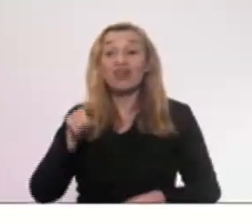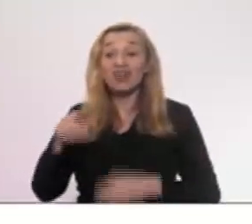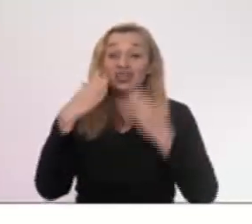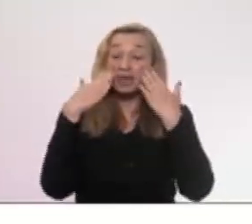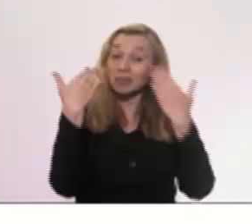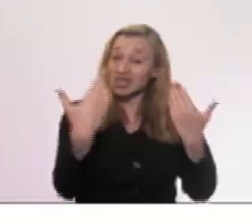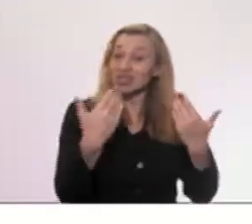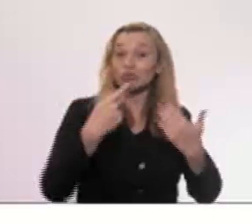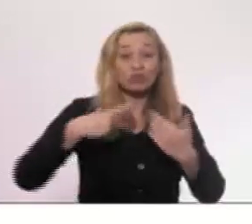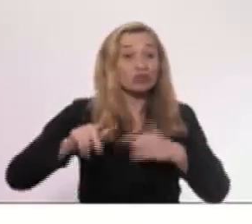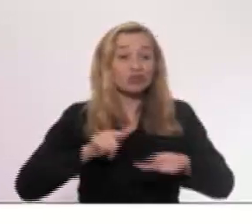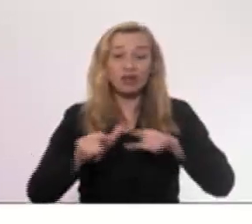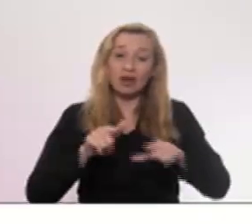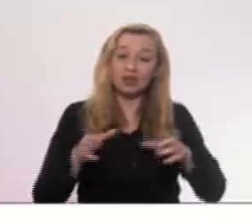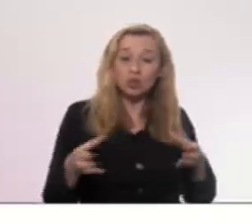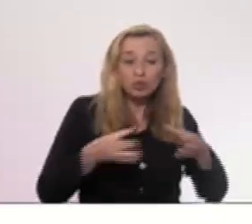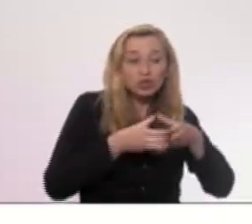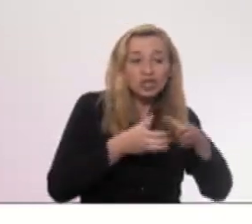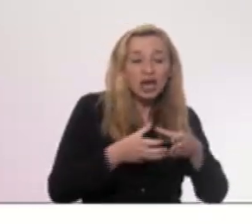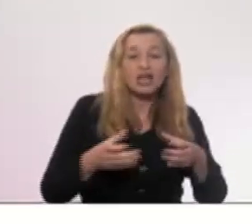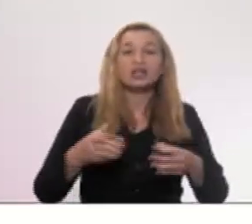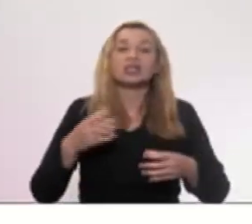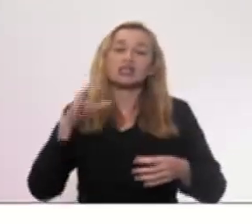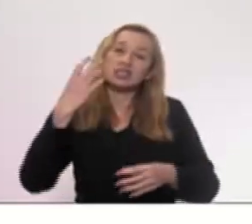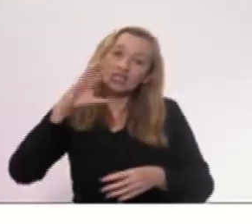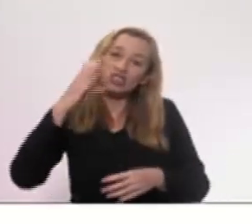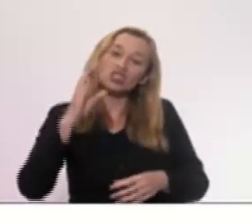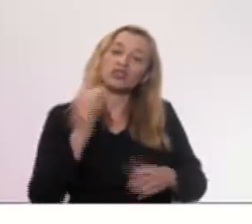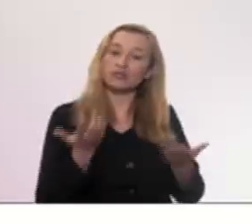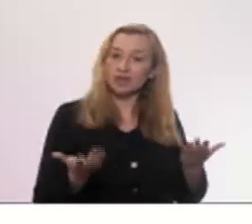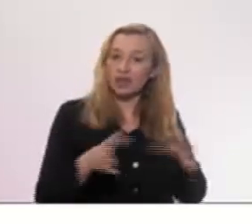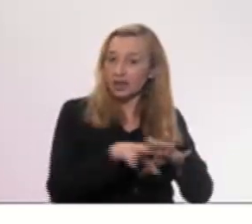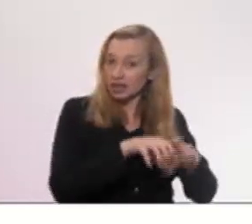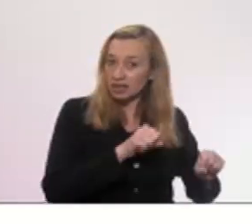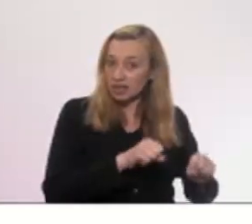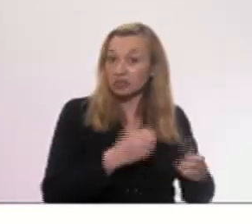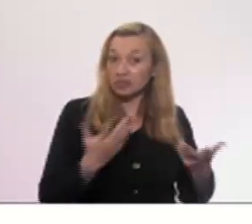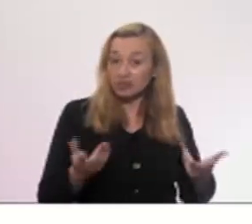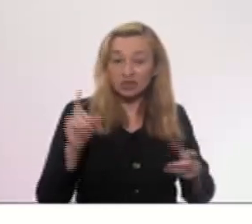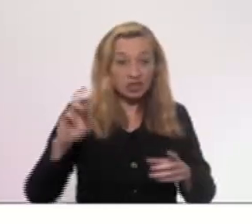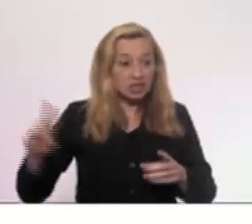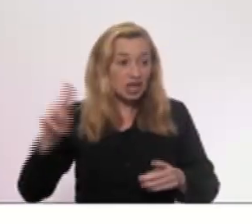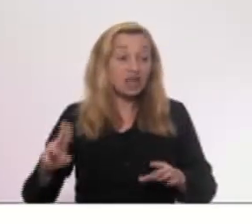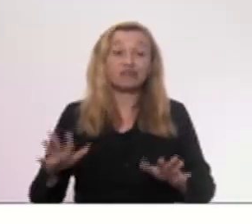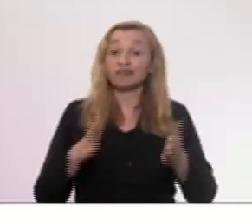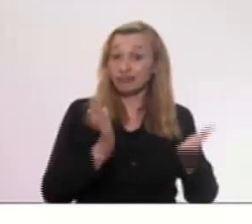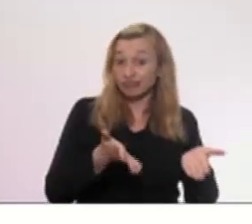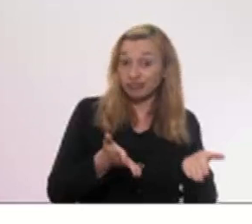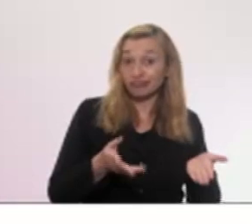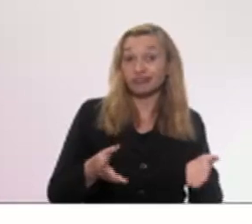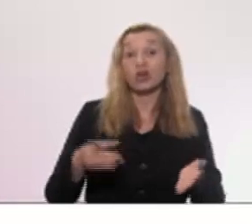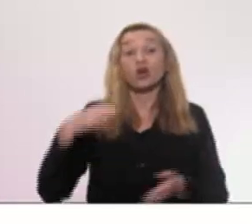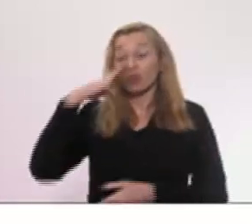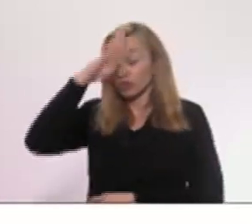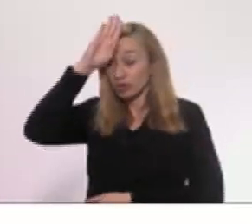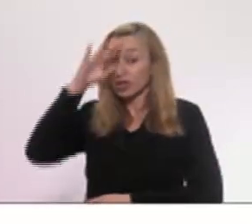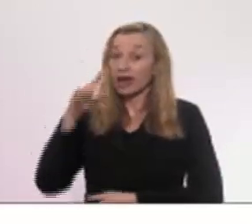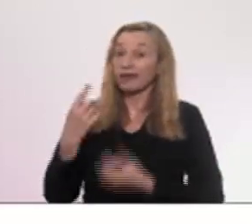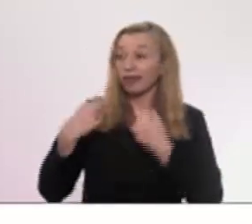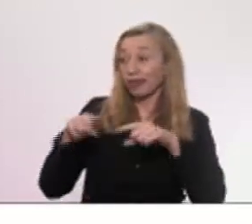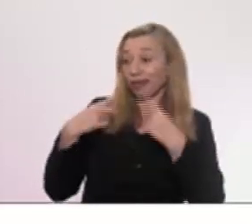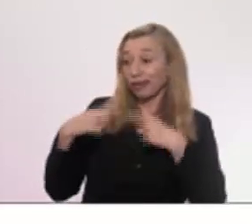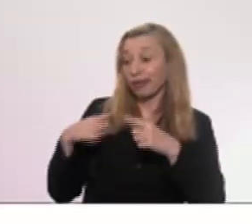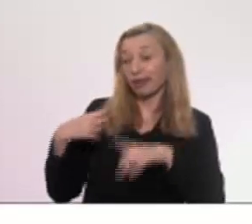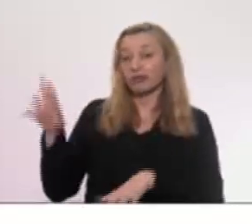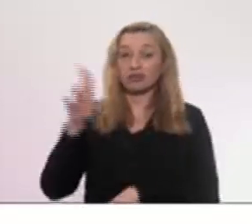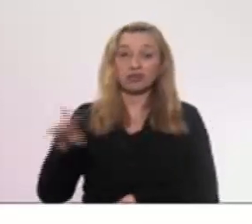suas respectivas comunidades científicas, acadêmicas e universitárias. O governo Bolsonaro, ao contrário, faz chacota com as universidades, deprecia a sua produção,